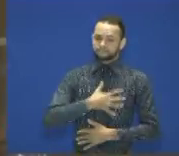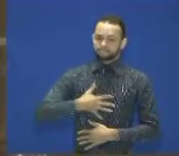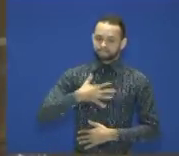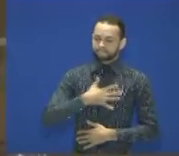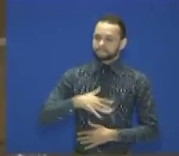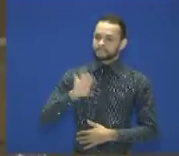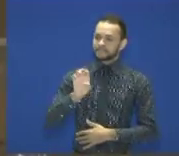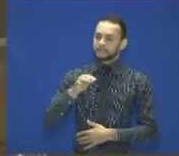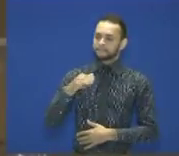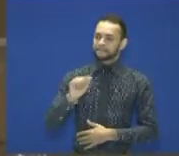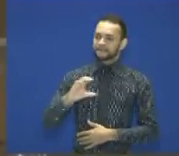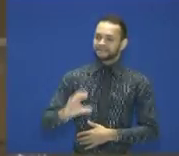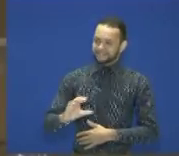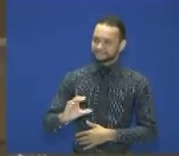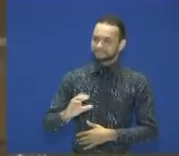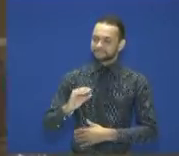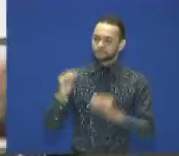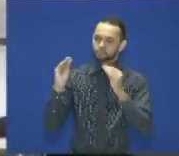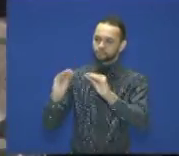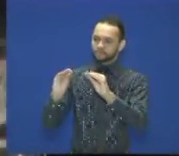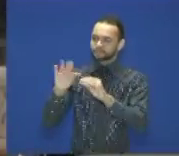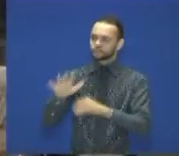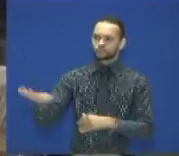EMAC. Um beijo para todos.